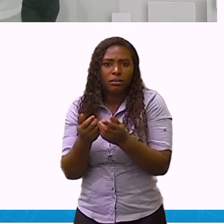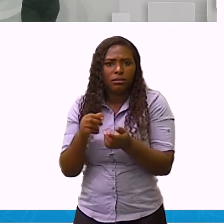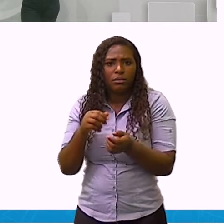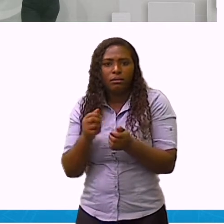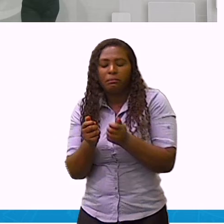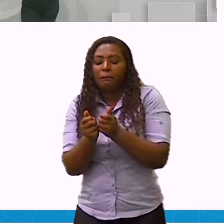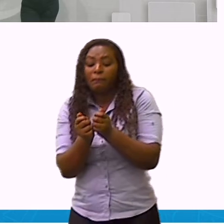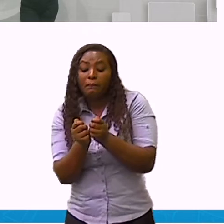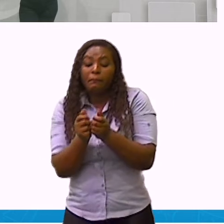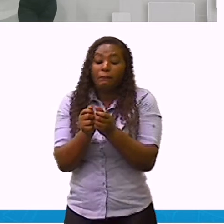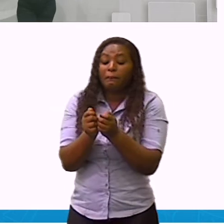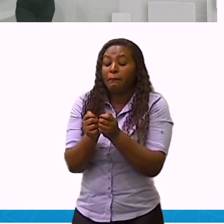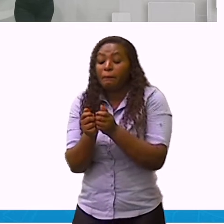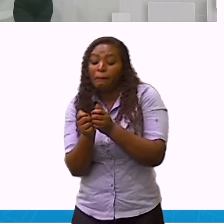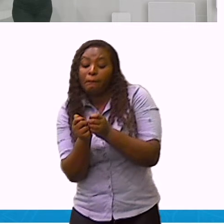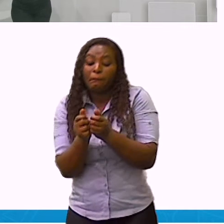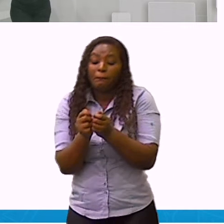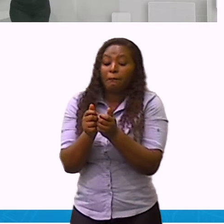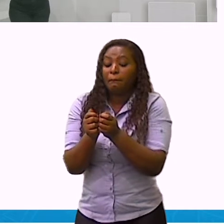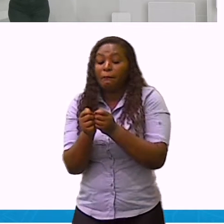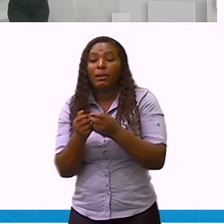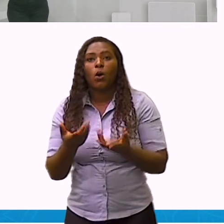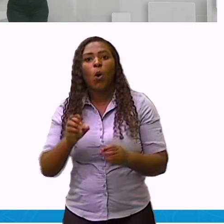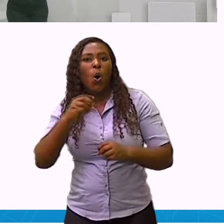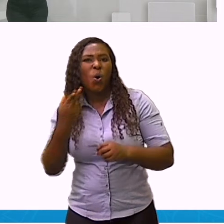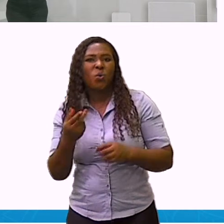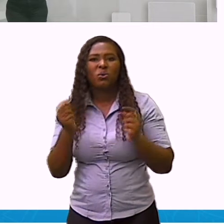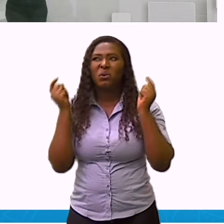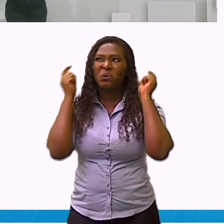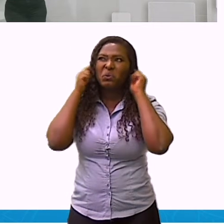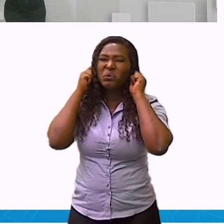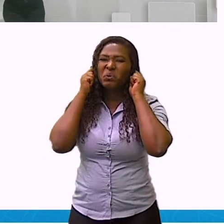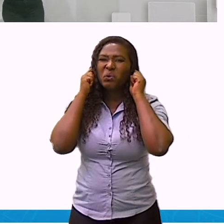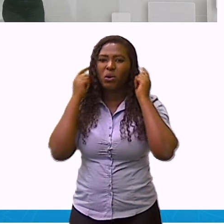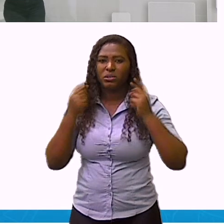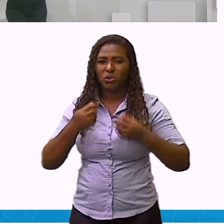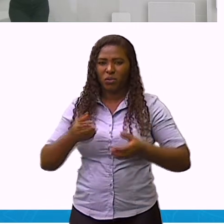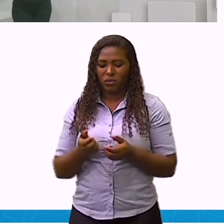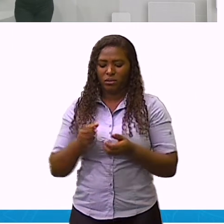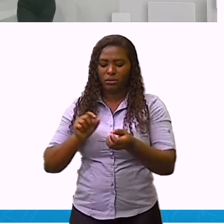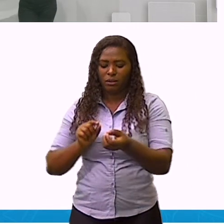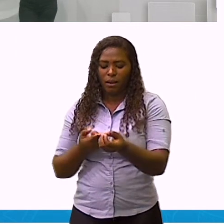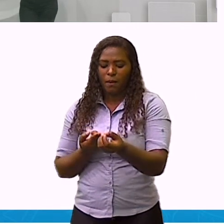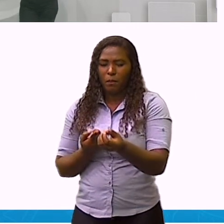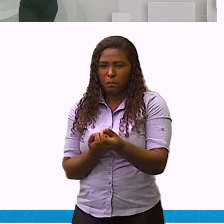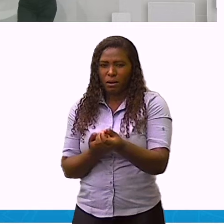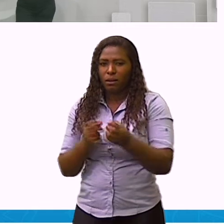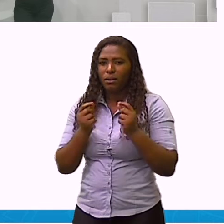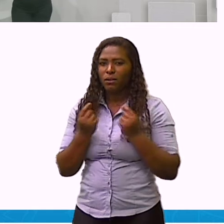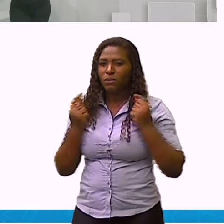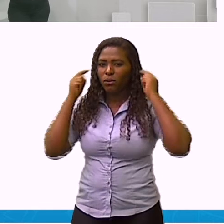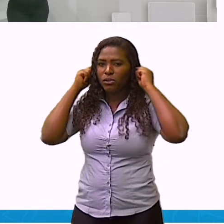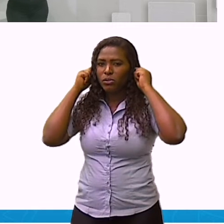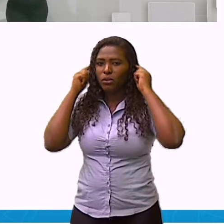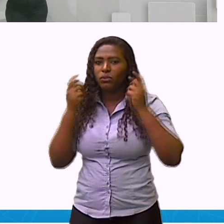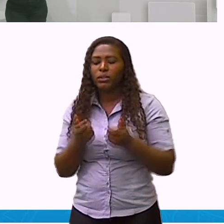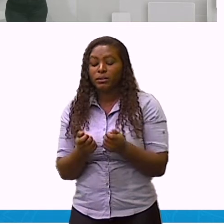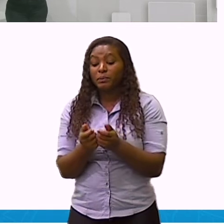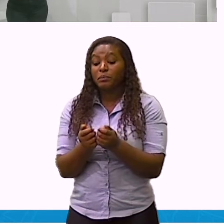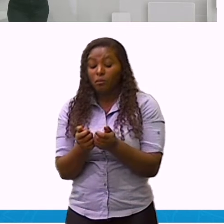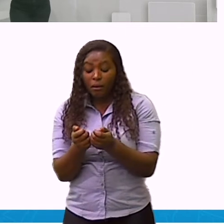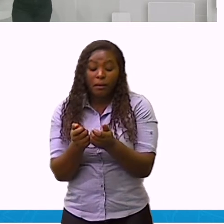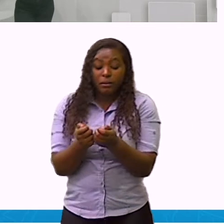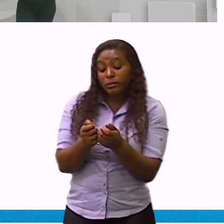pouco. Não use fones de ouvido. Por quê? Se você está usando fones de ouvido, está atravessando a